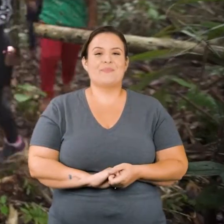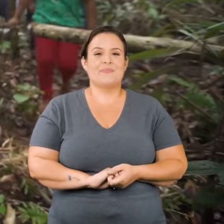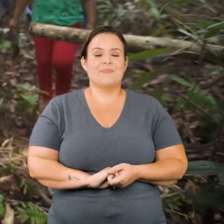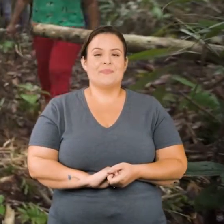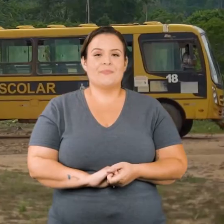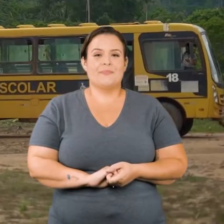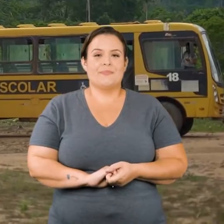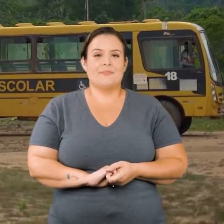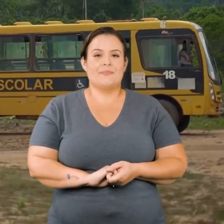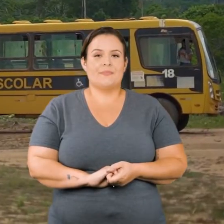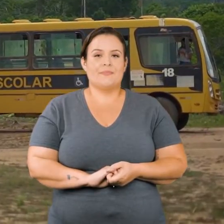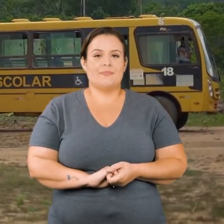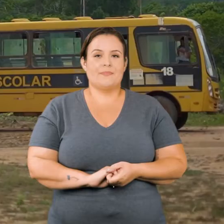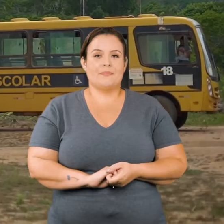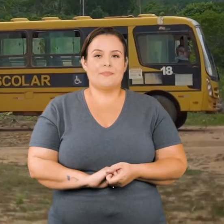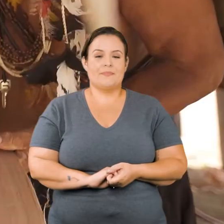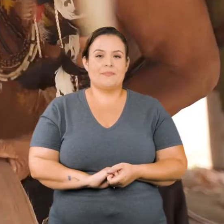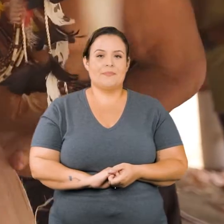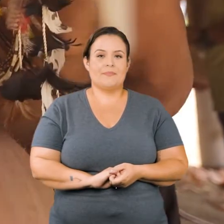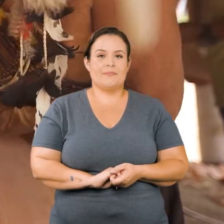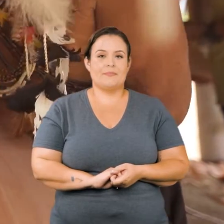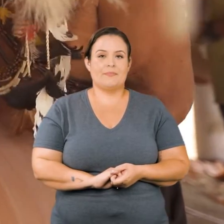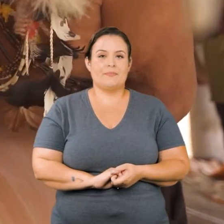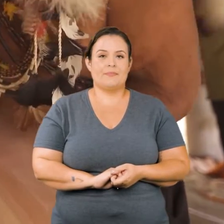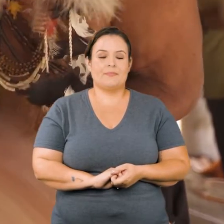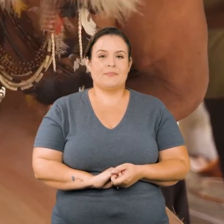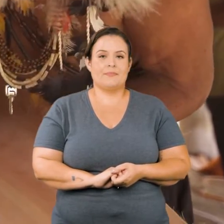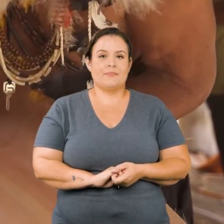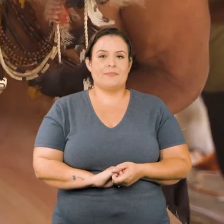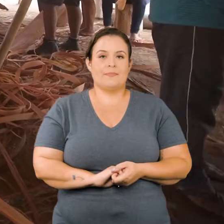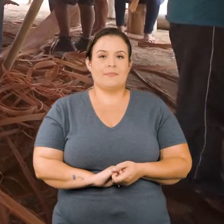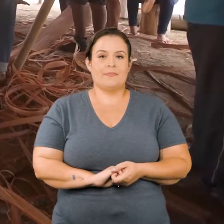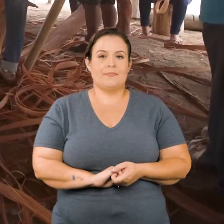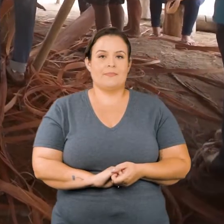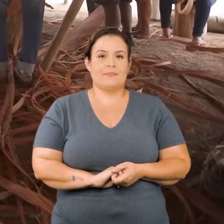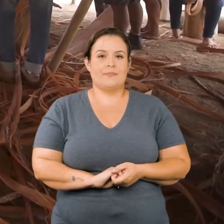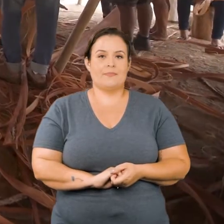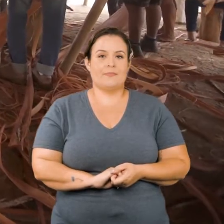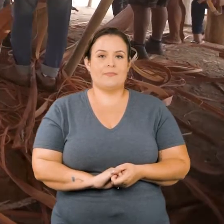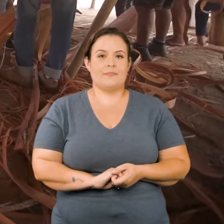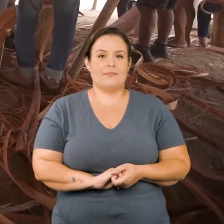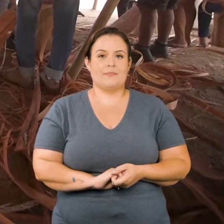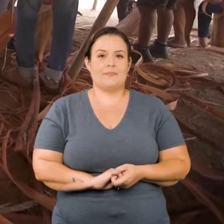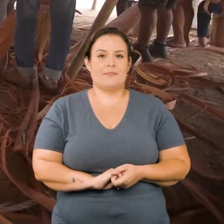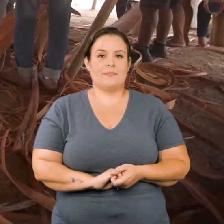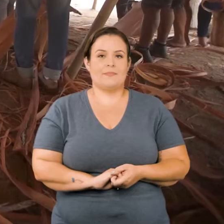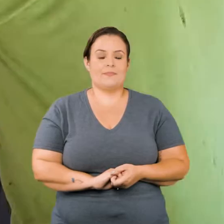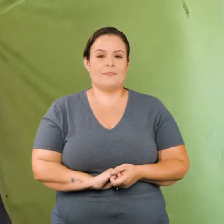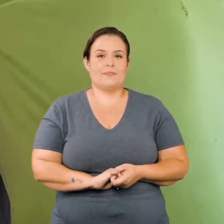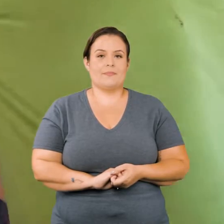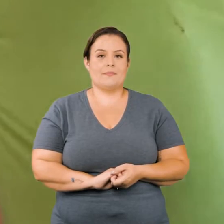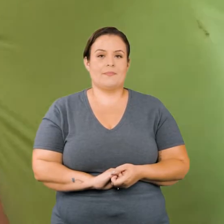Eles entram de volta no ônibus escolar. Em uma oca na aldeia, preparam as cintas com as cascas das árvores. Medem as cintas na cintura dos jovens.